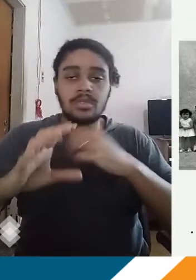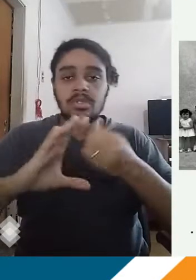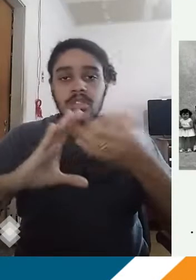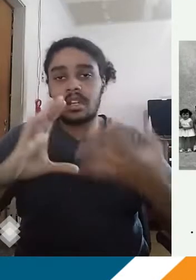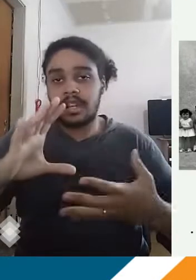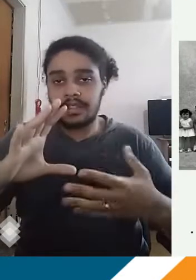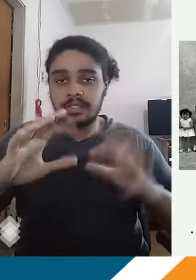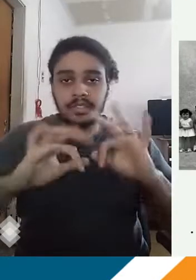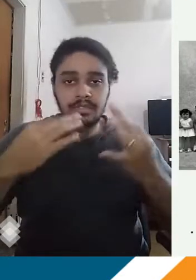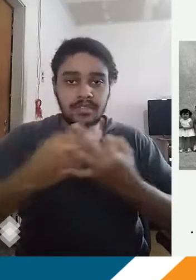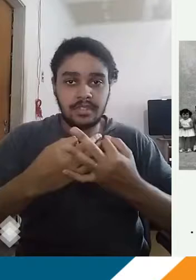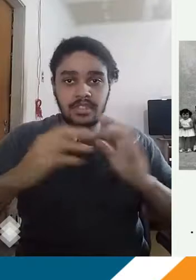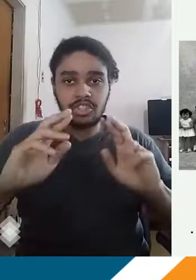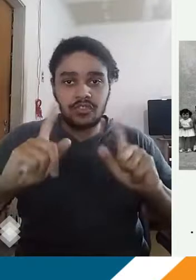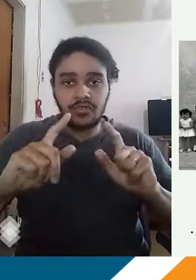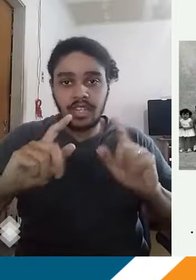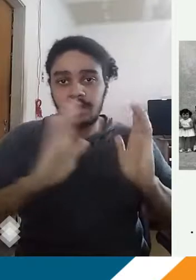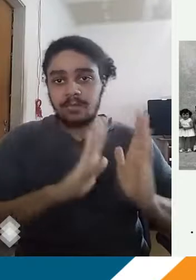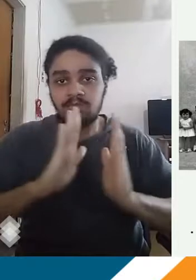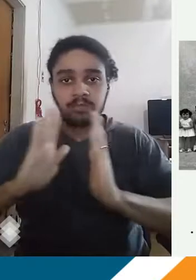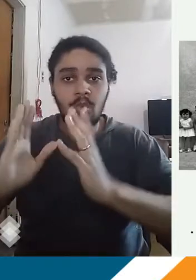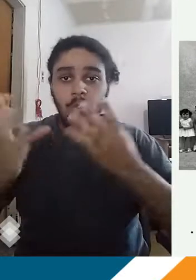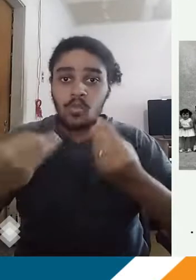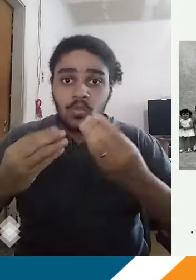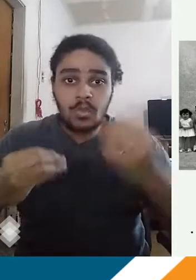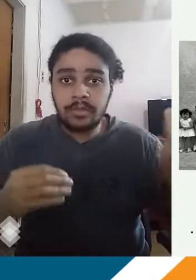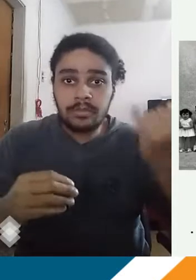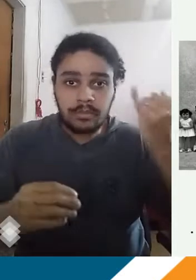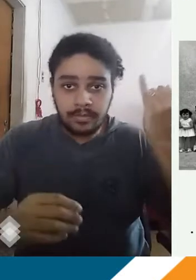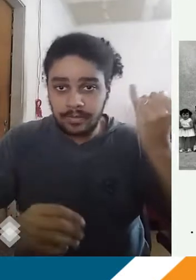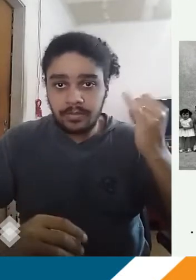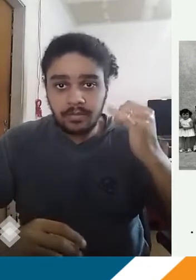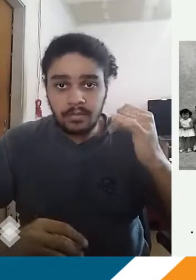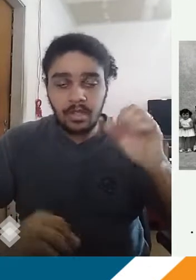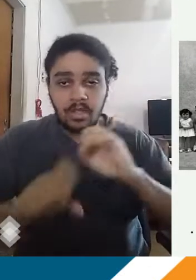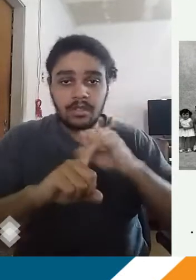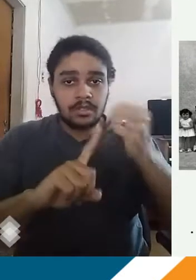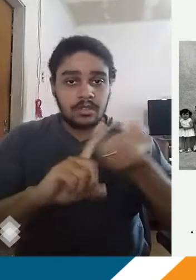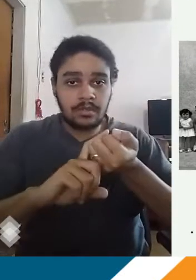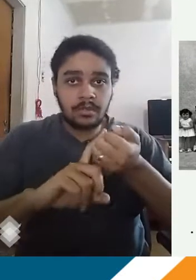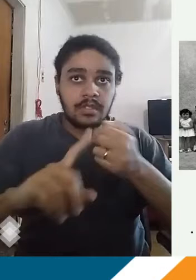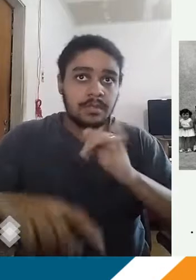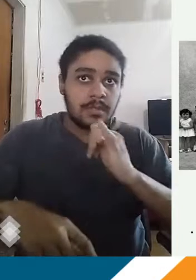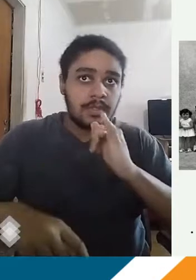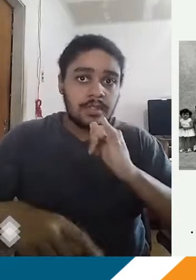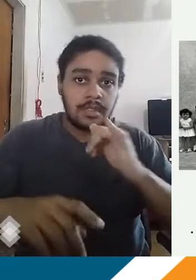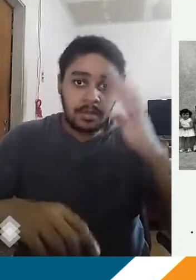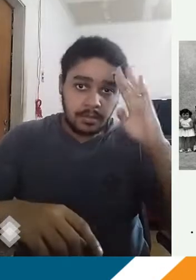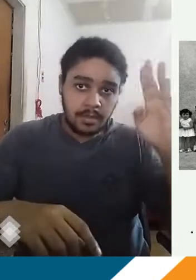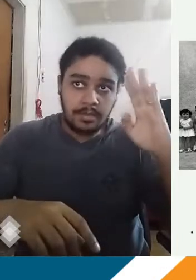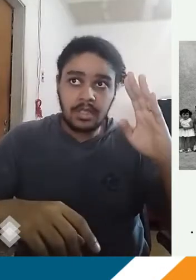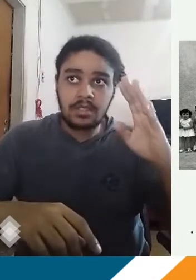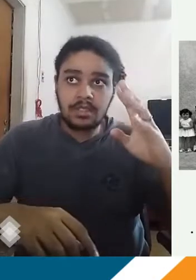sendo, pessoal, teremos características das famílias de diferentes épocas muito visíveis na sociedade. Por